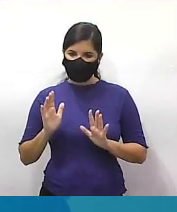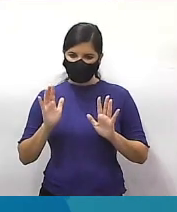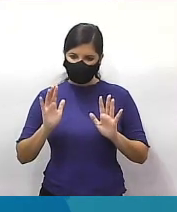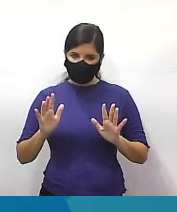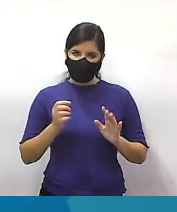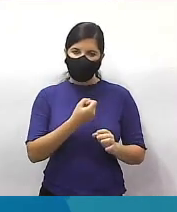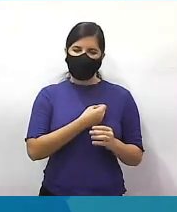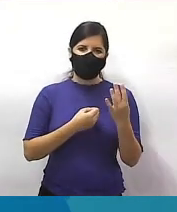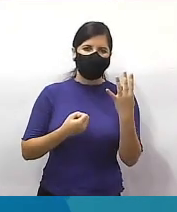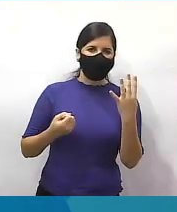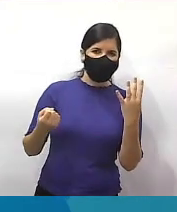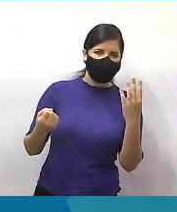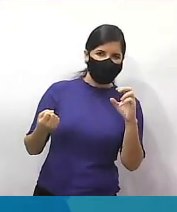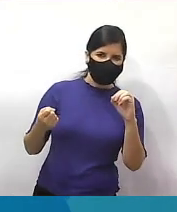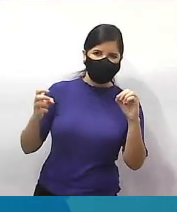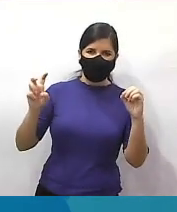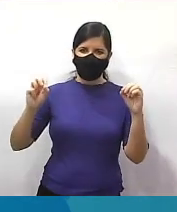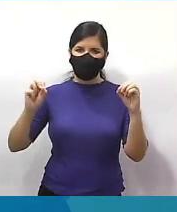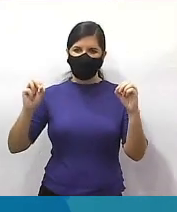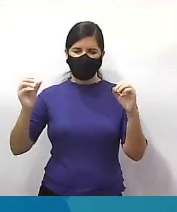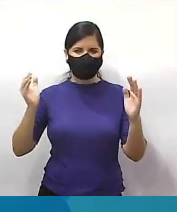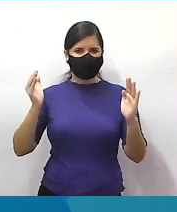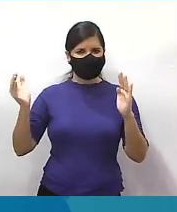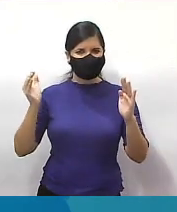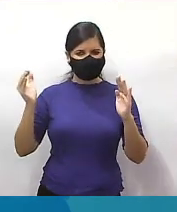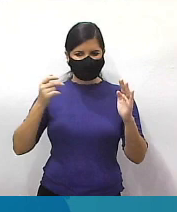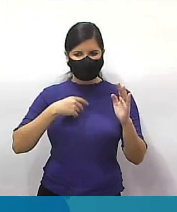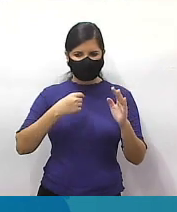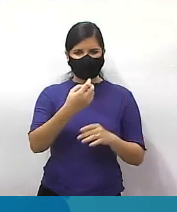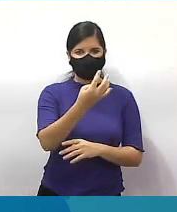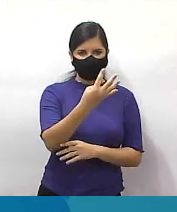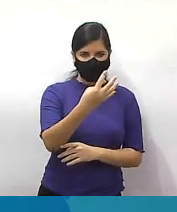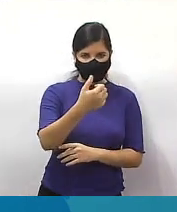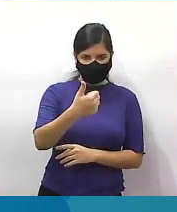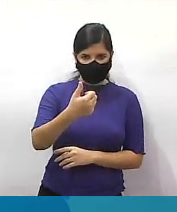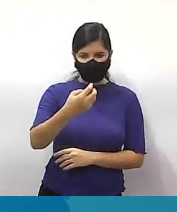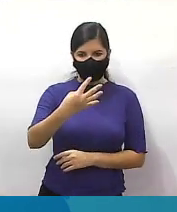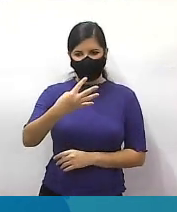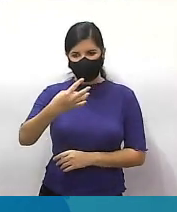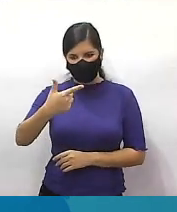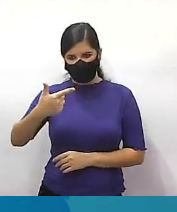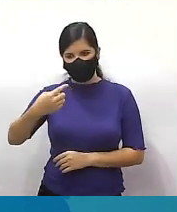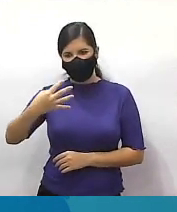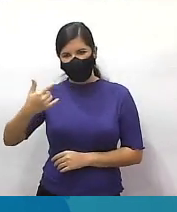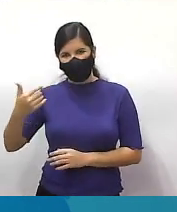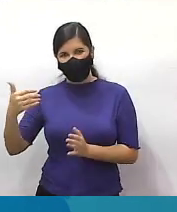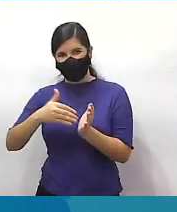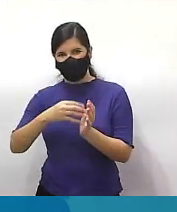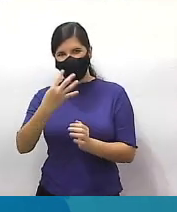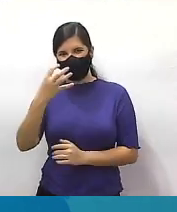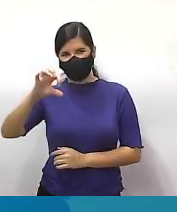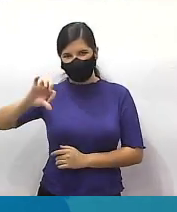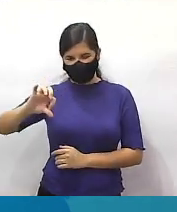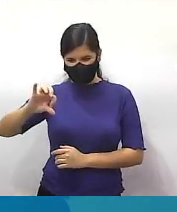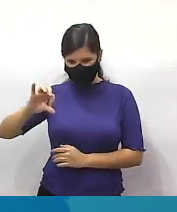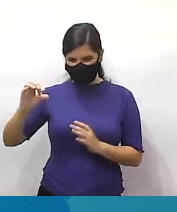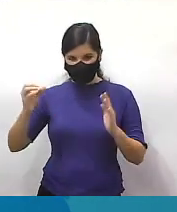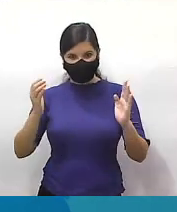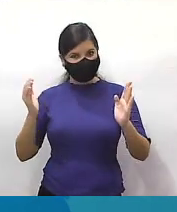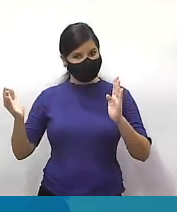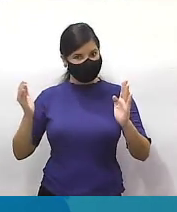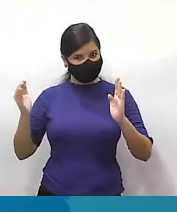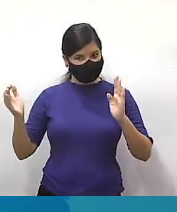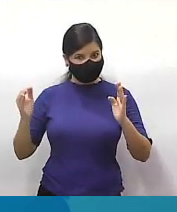entre 40 e 50, eu posso distribuir esse número, 41 até 49. Não esquece. É entre 40